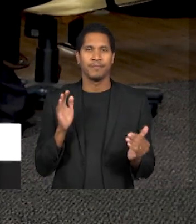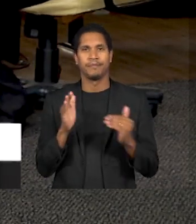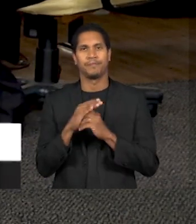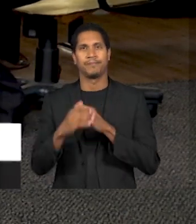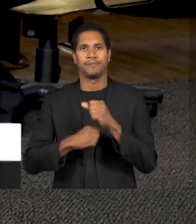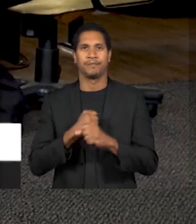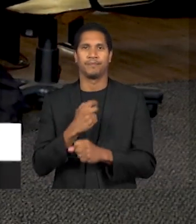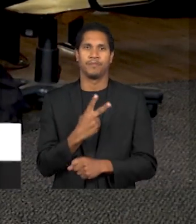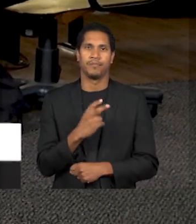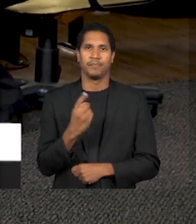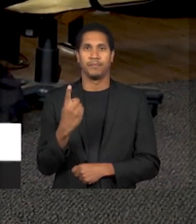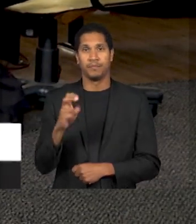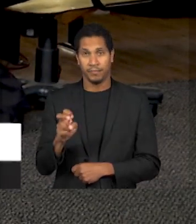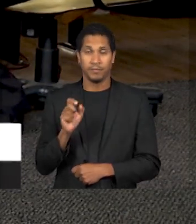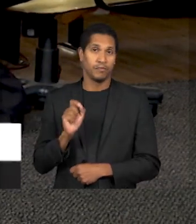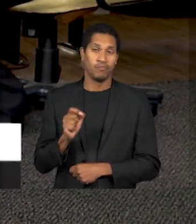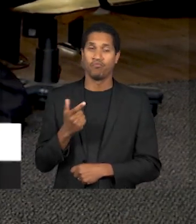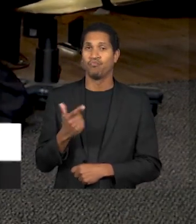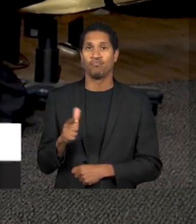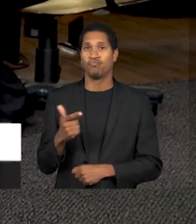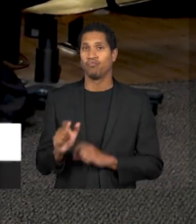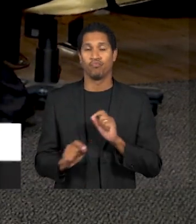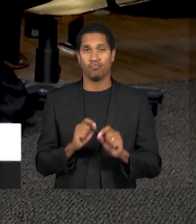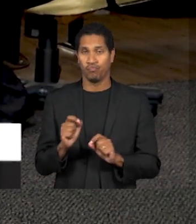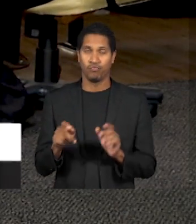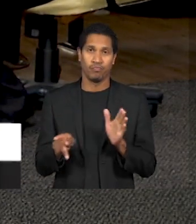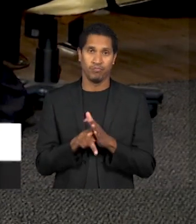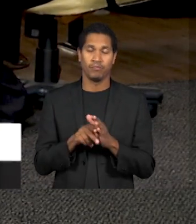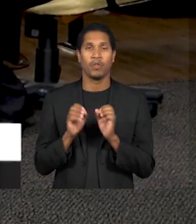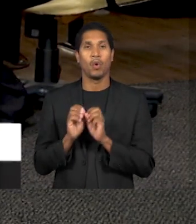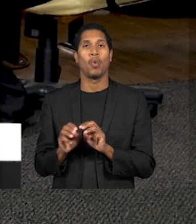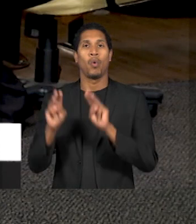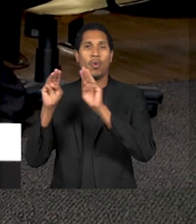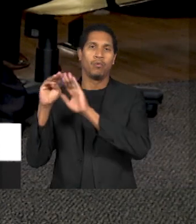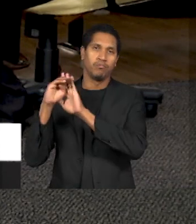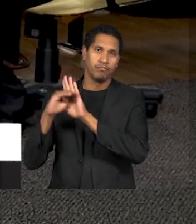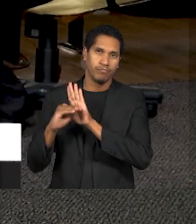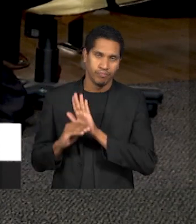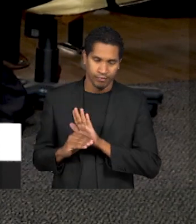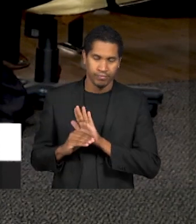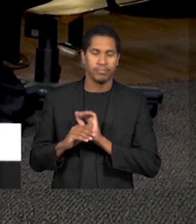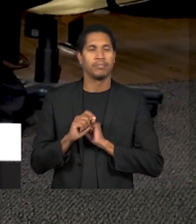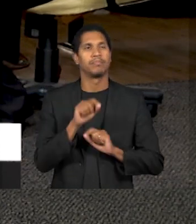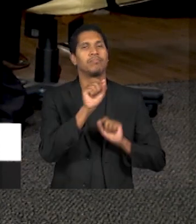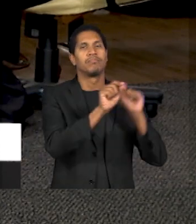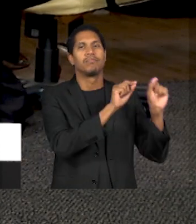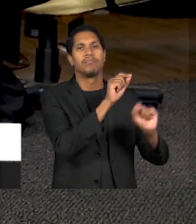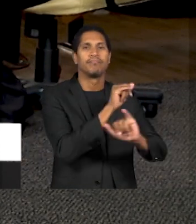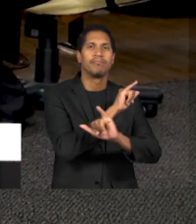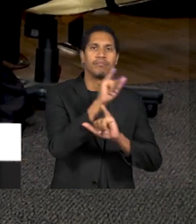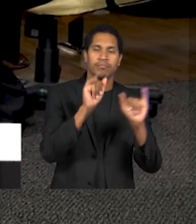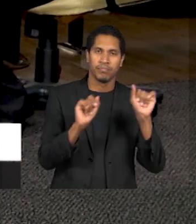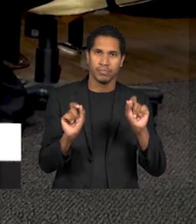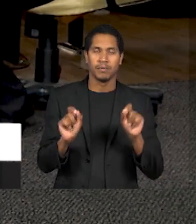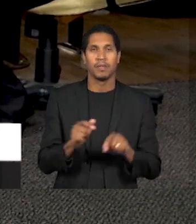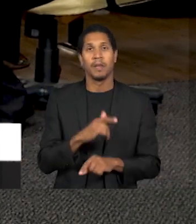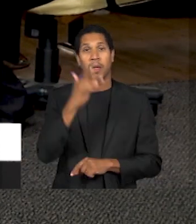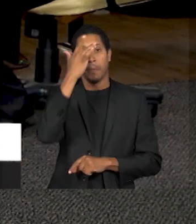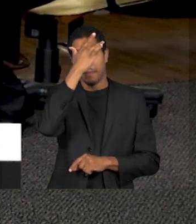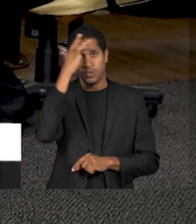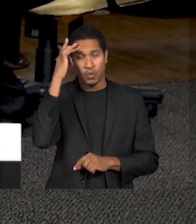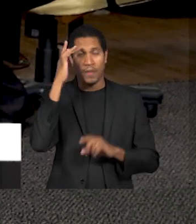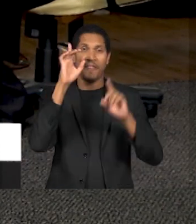2015, que ainda não tinha a resolução da ONU, as pessoas falavam pessoa